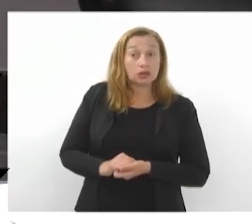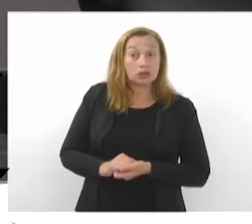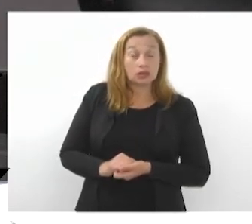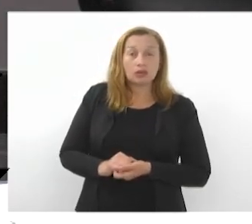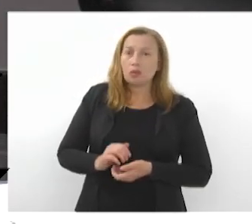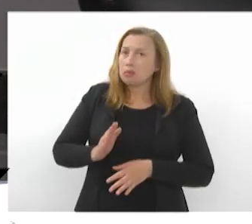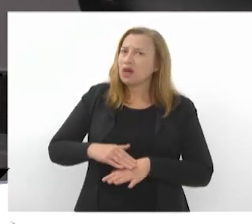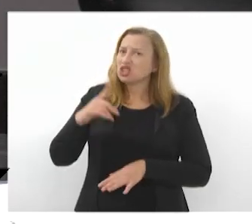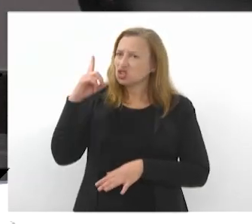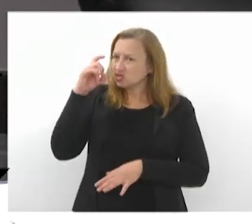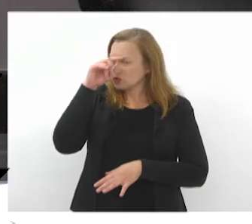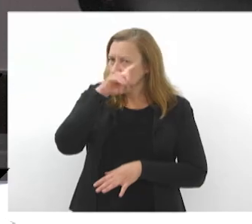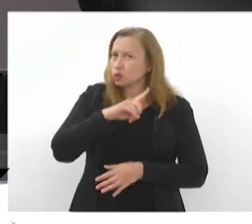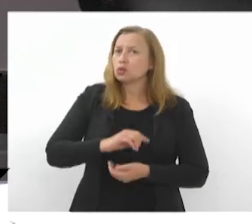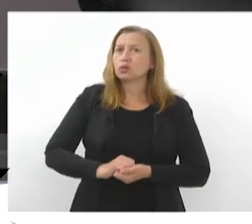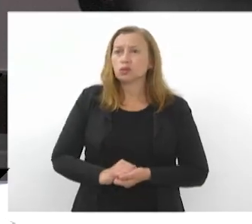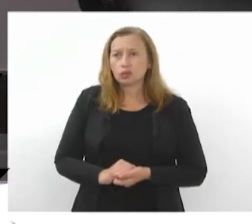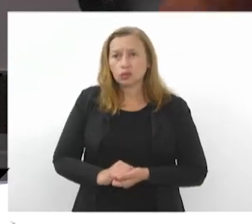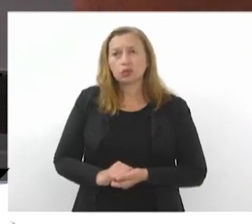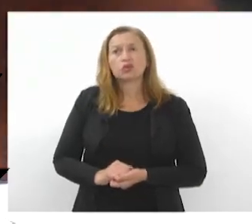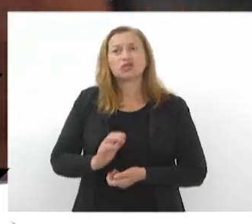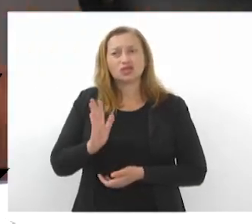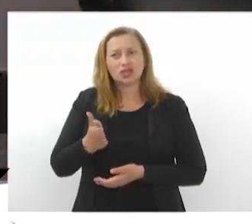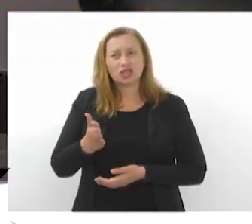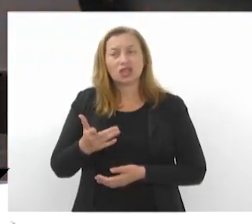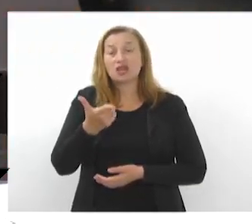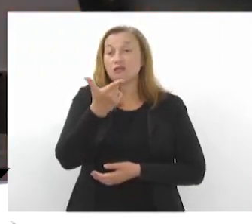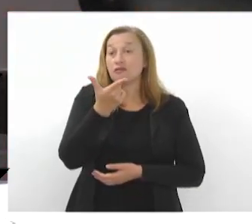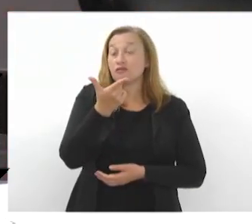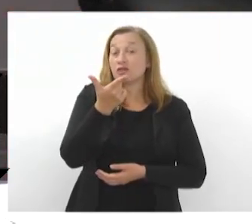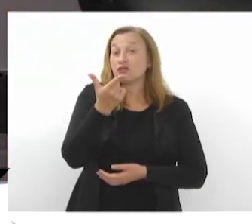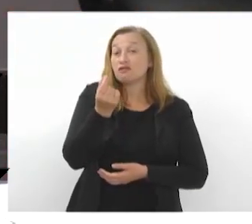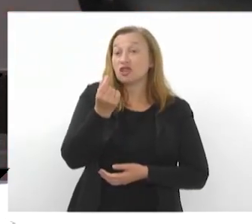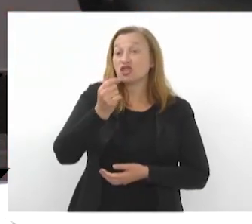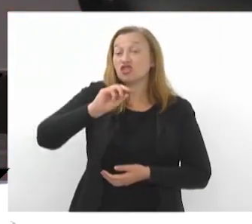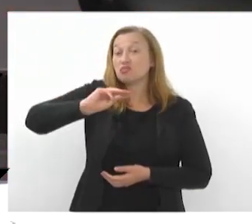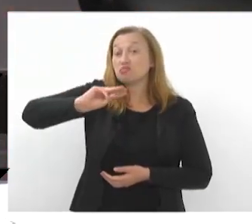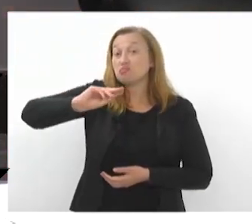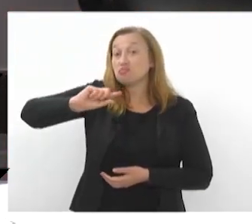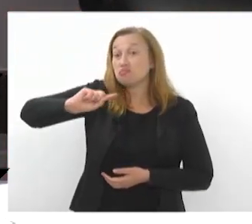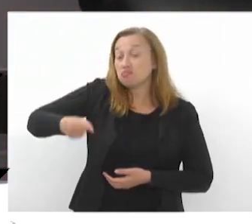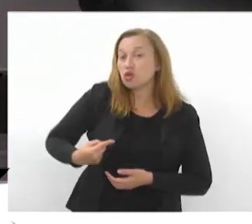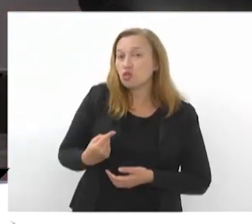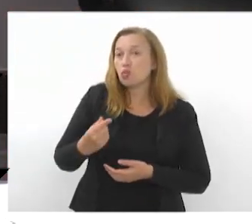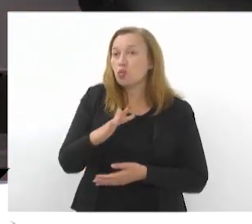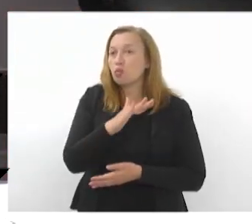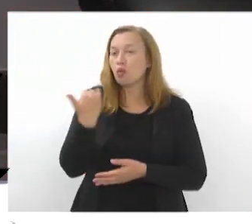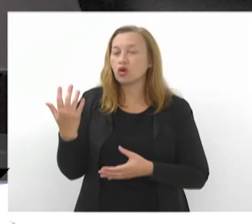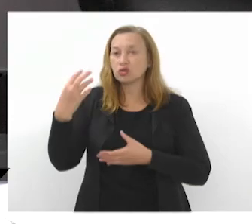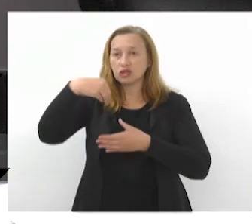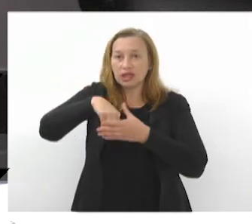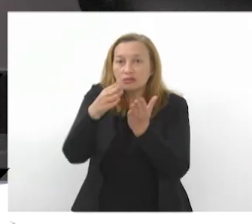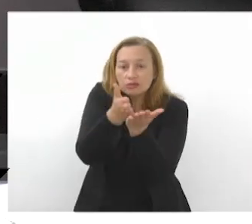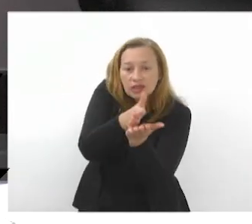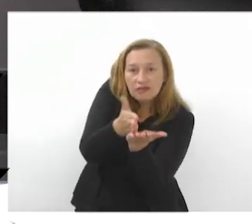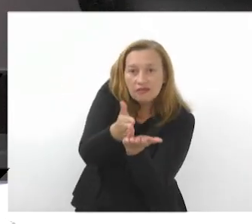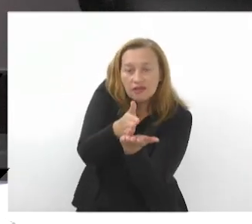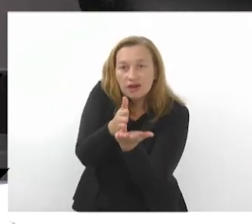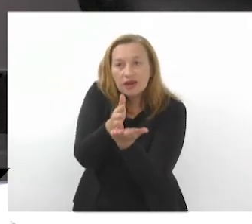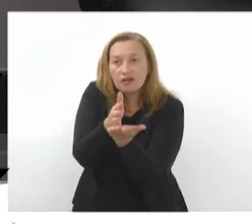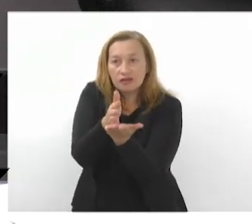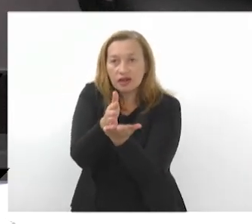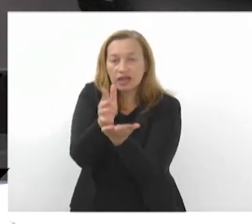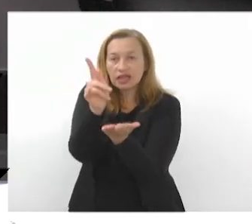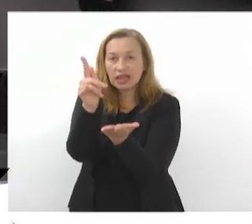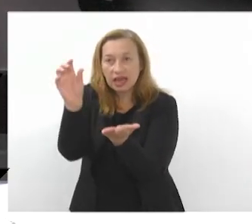dura ainda, que já tem mais de 20.000 mortes dentro da faixa de Gaza. E a